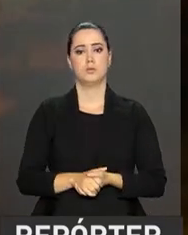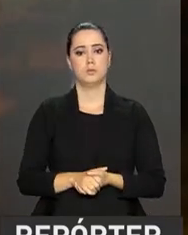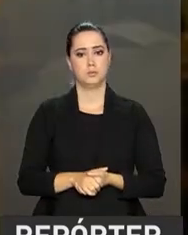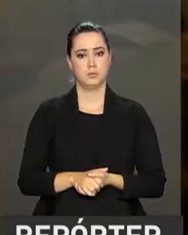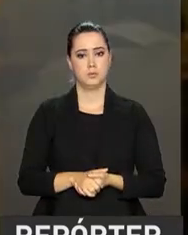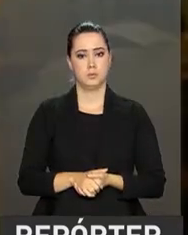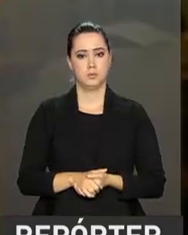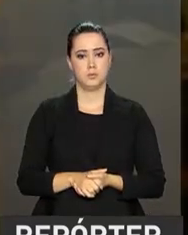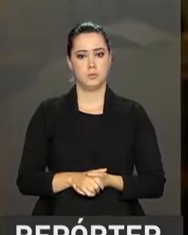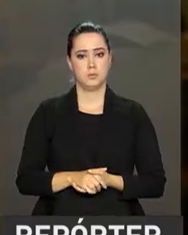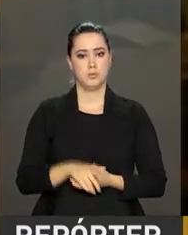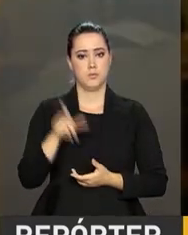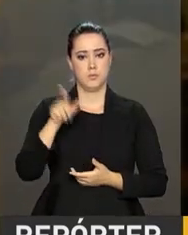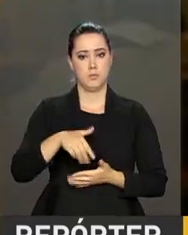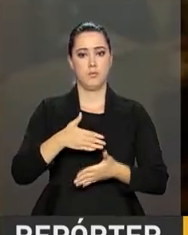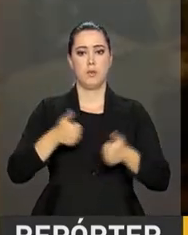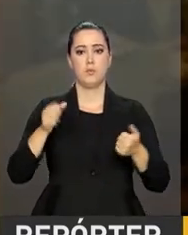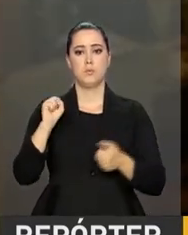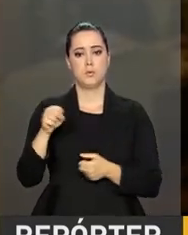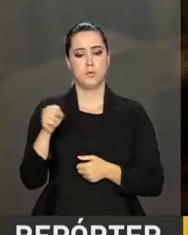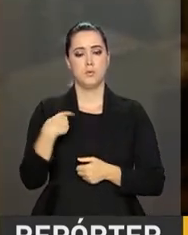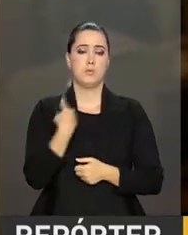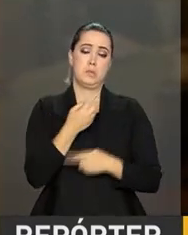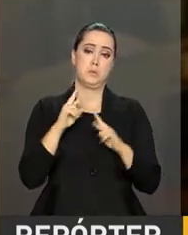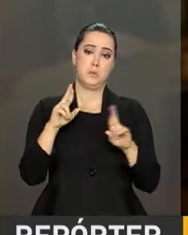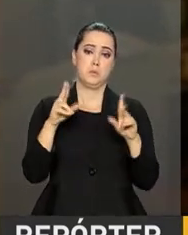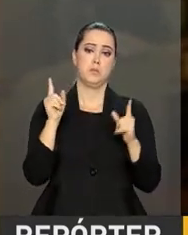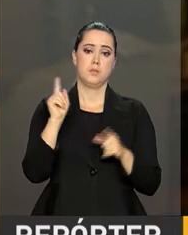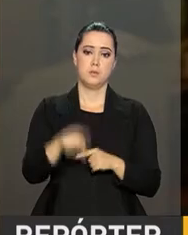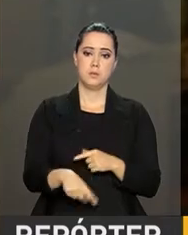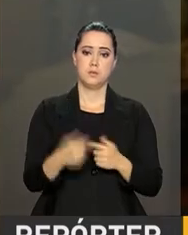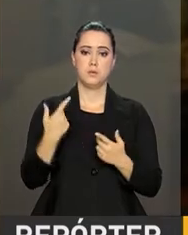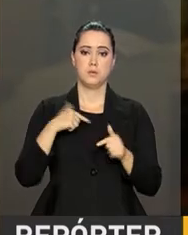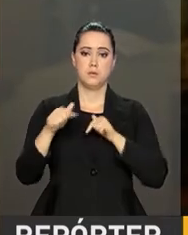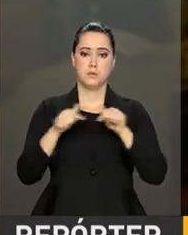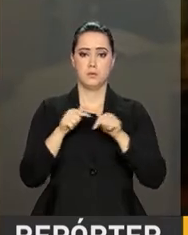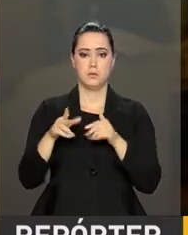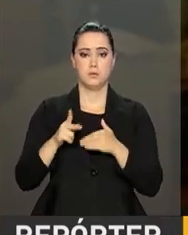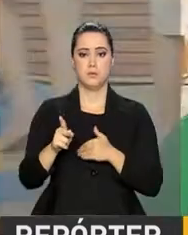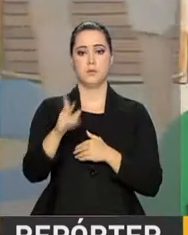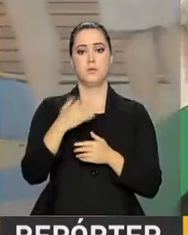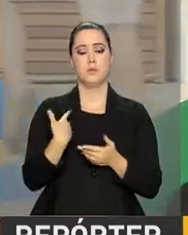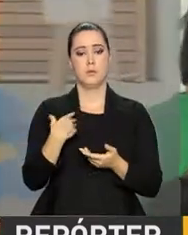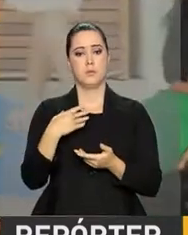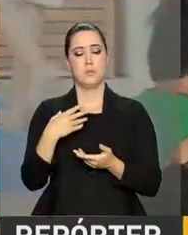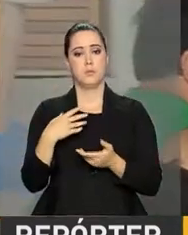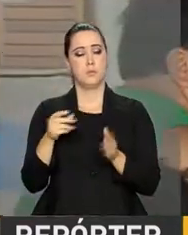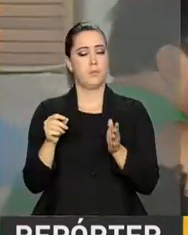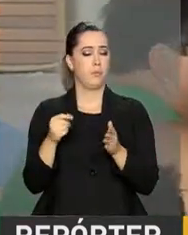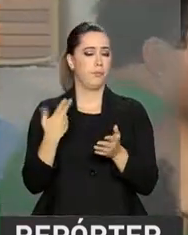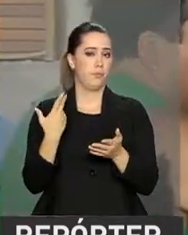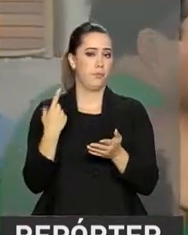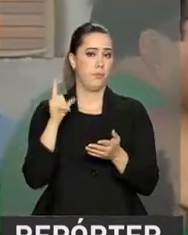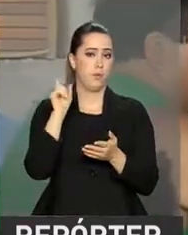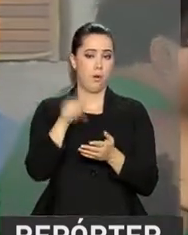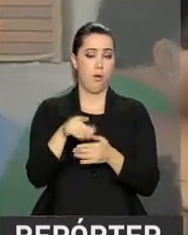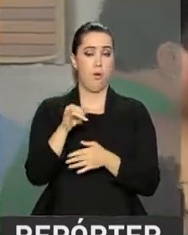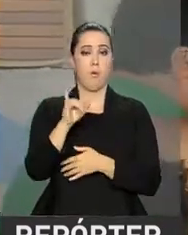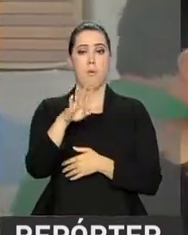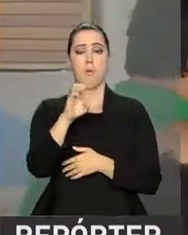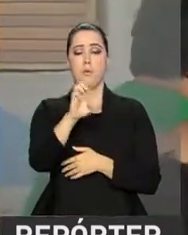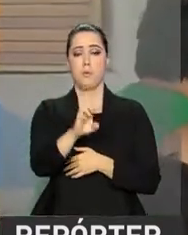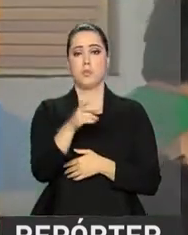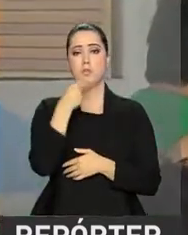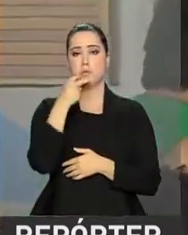trabalho estou melhor estou melhorando se uma expectativa trabalhos manteu ainda segundo o ibge é o número de